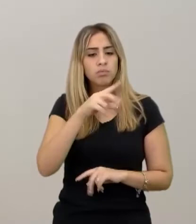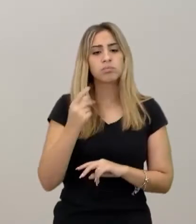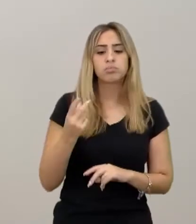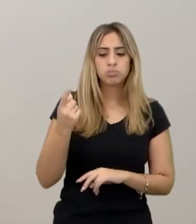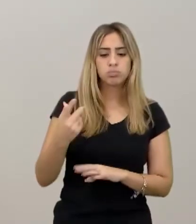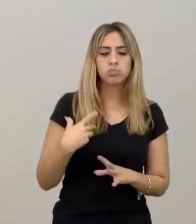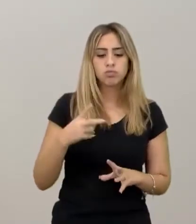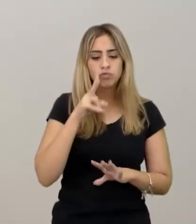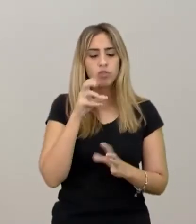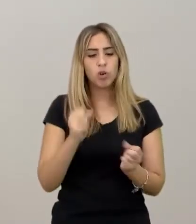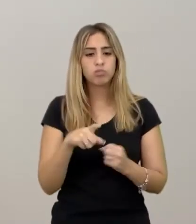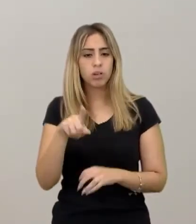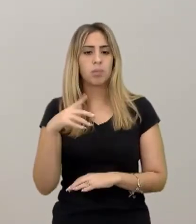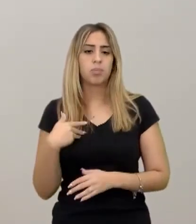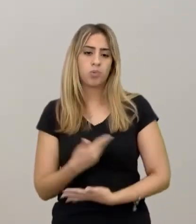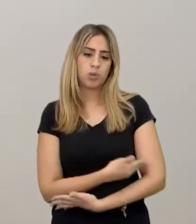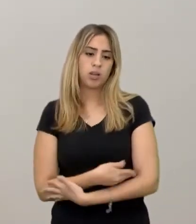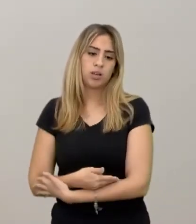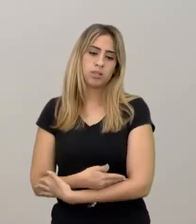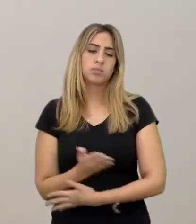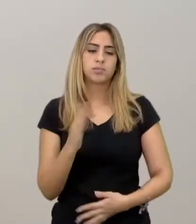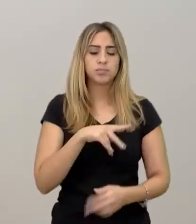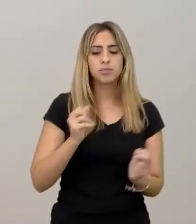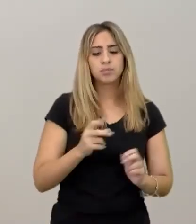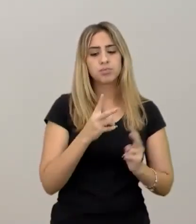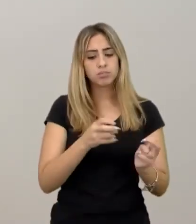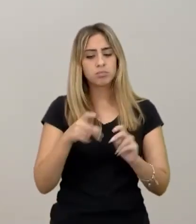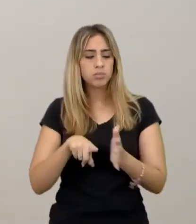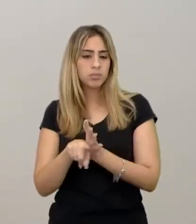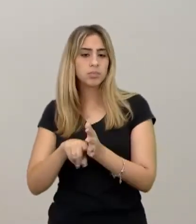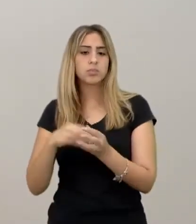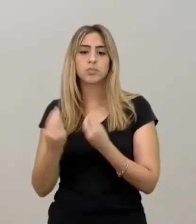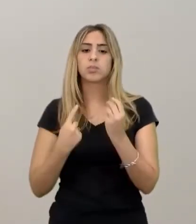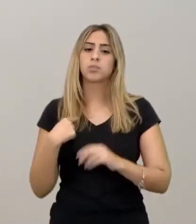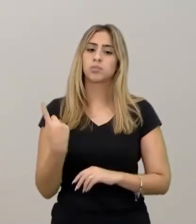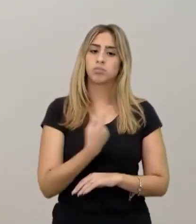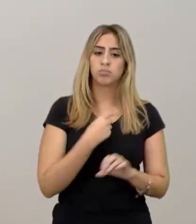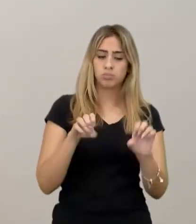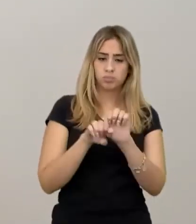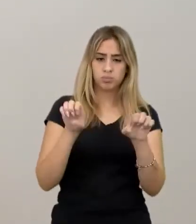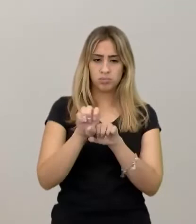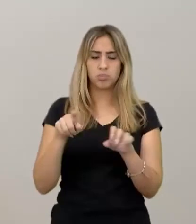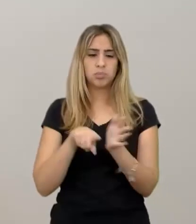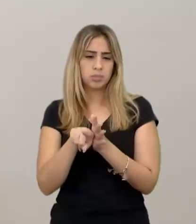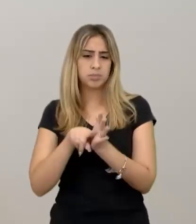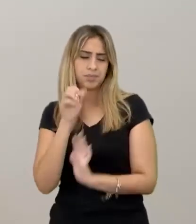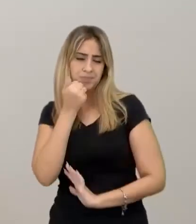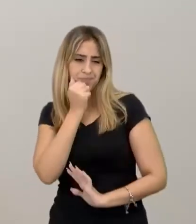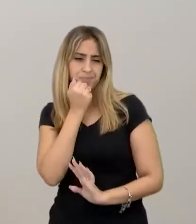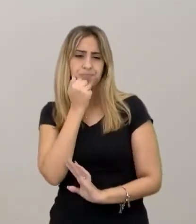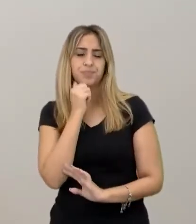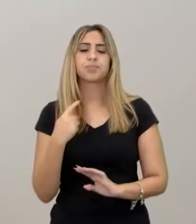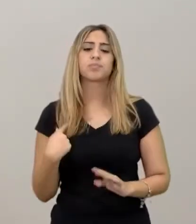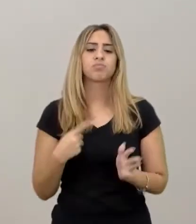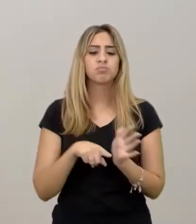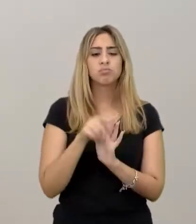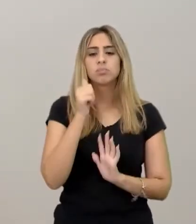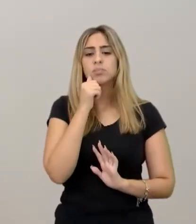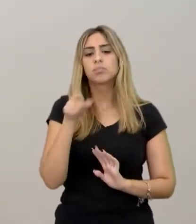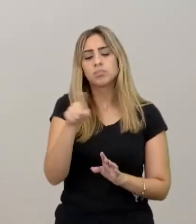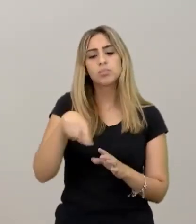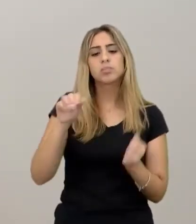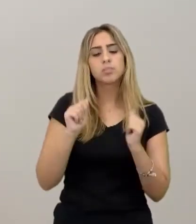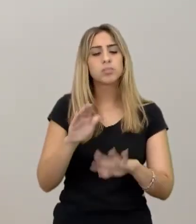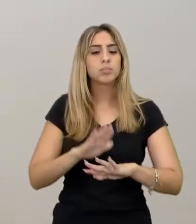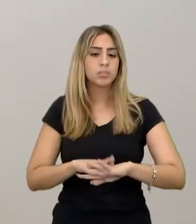a consistência para essa boneca. Então vocês podem pesquisar, como nós estamos nesse eixo de pesquisa científica, né, investigação científica, vocês